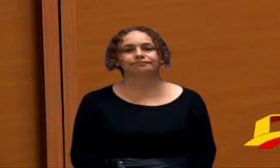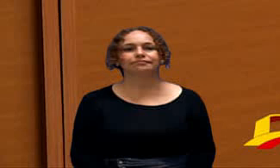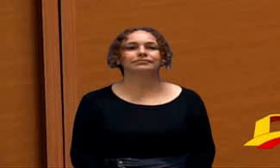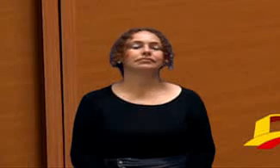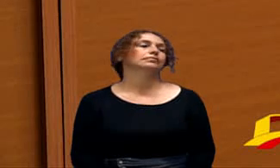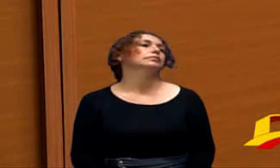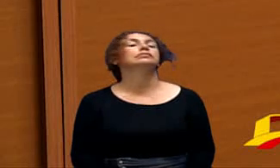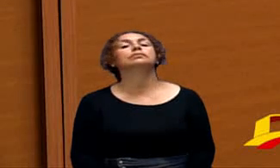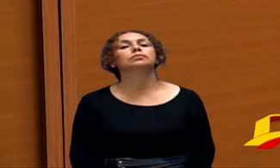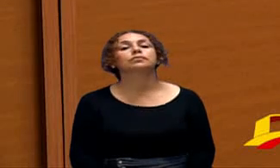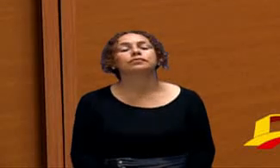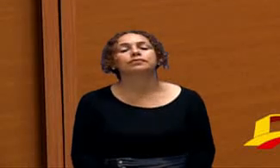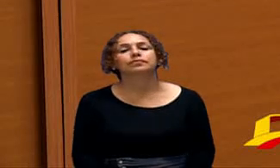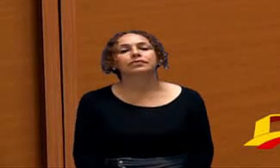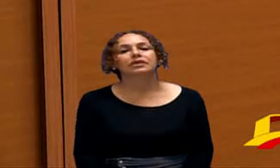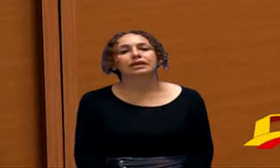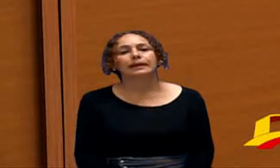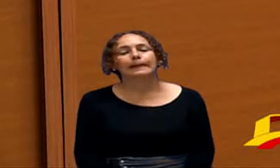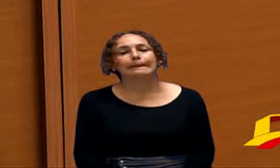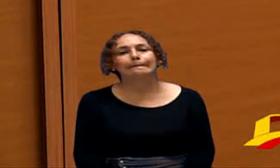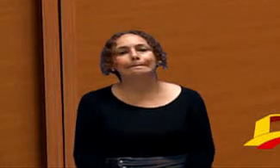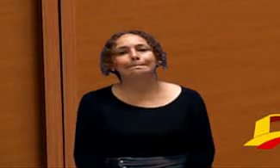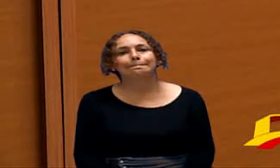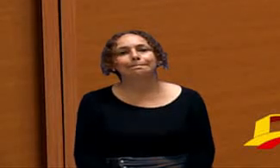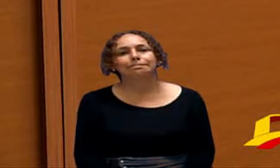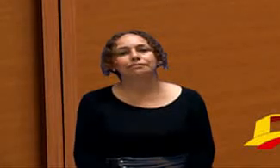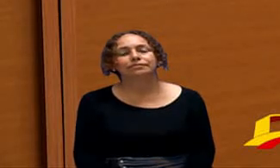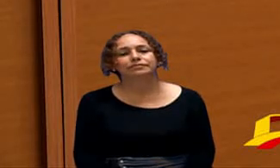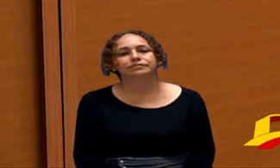Esse daqui é o Rafael e a Verusca.